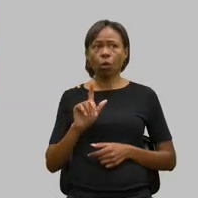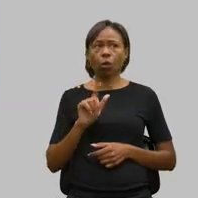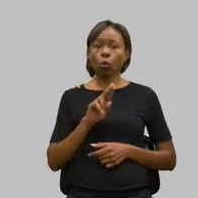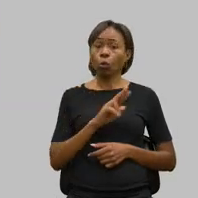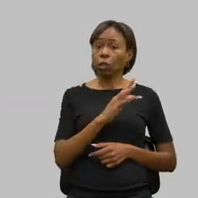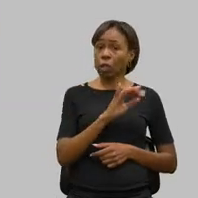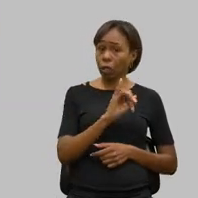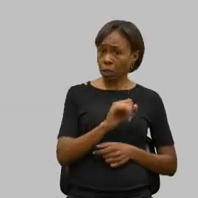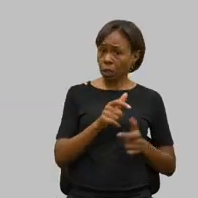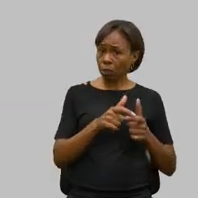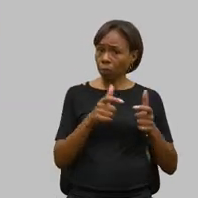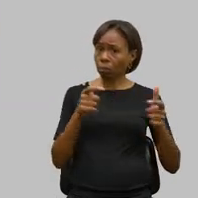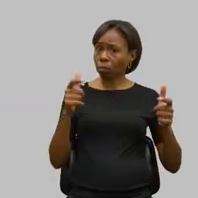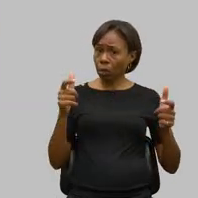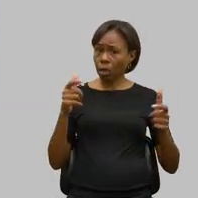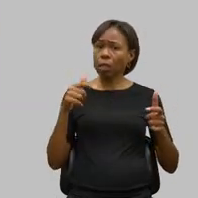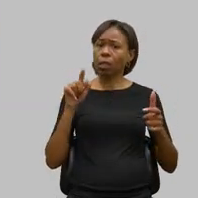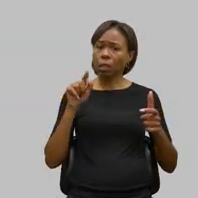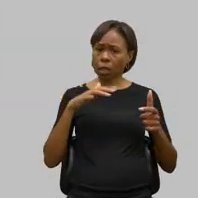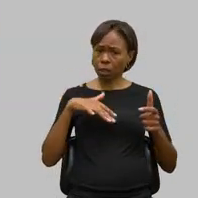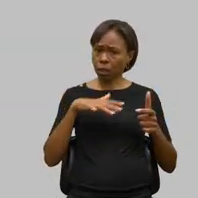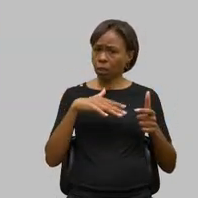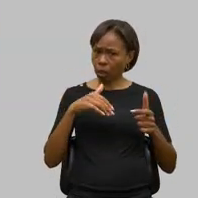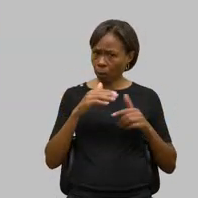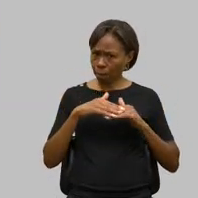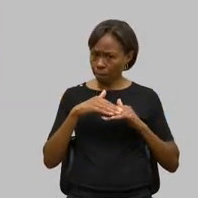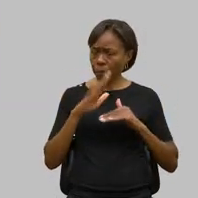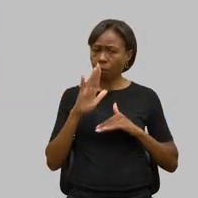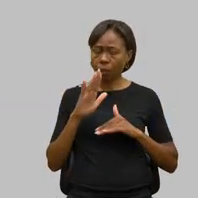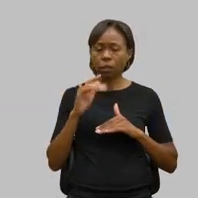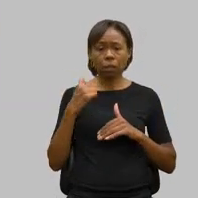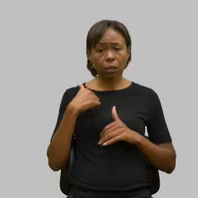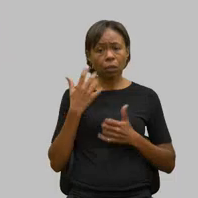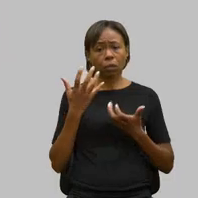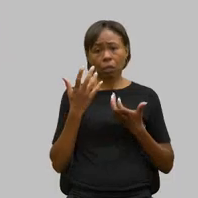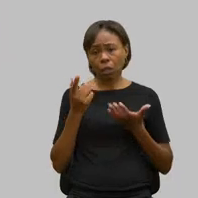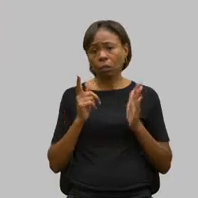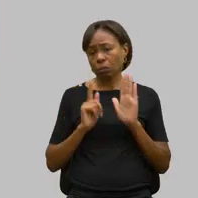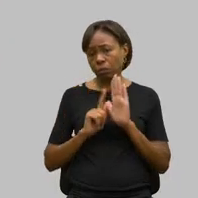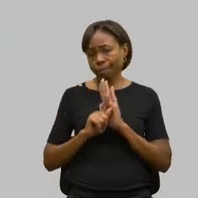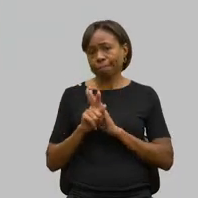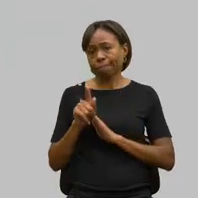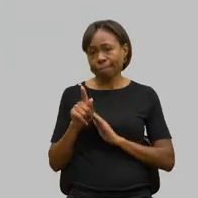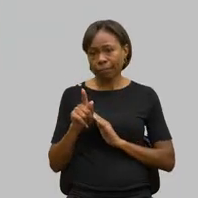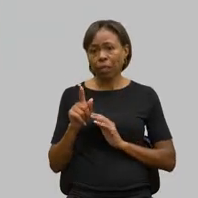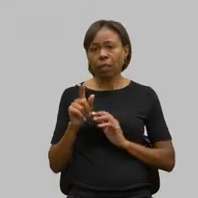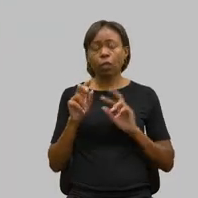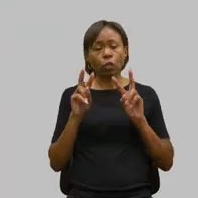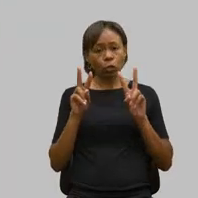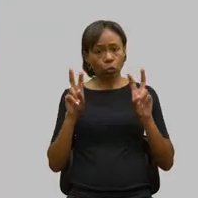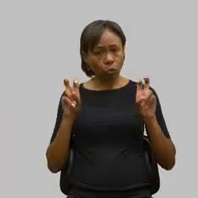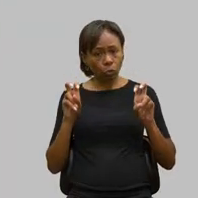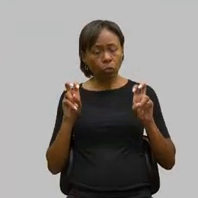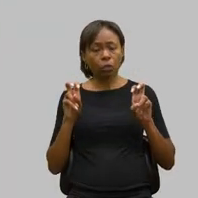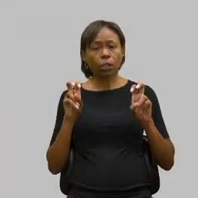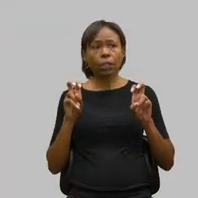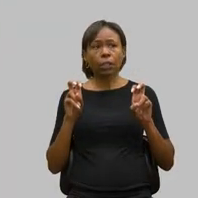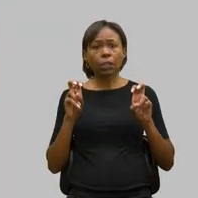mais leitos de UTI para a nossa região. Então, eu queria deixar aqui o questionamento acerca dessa